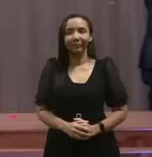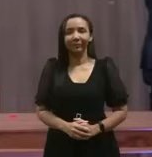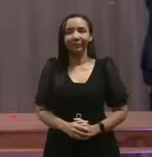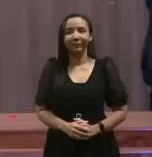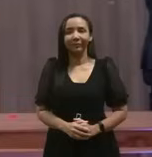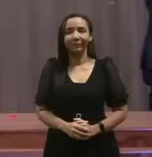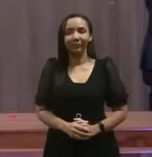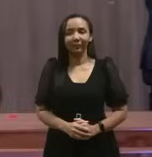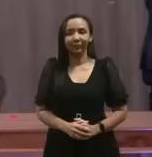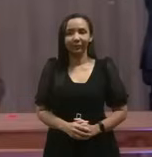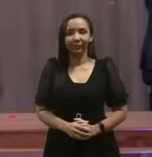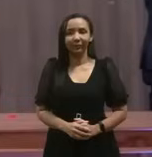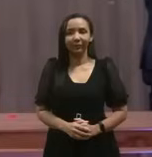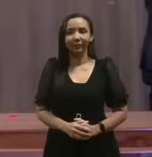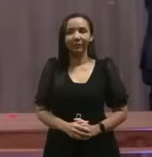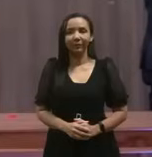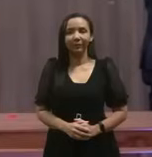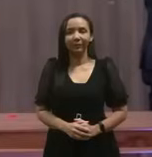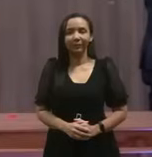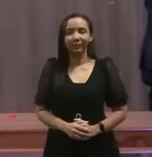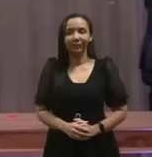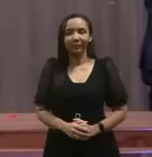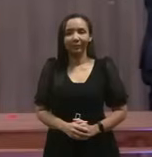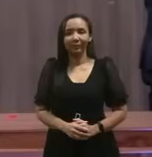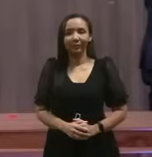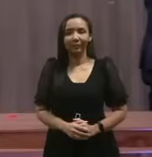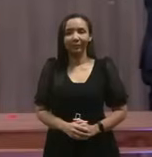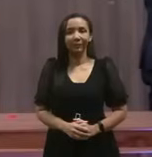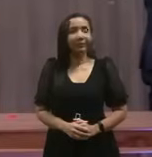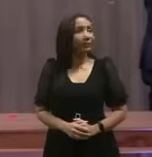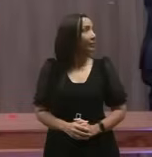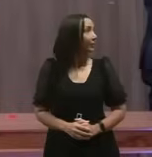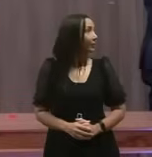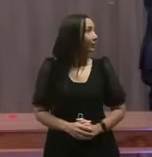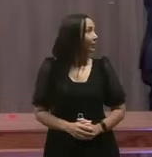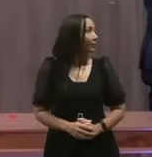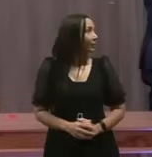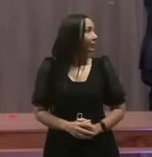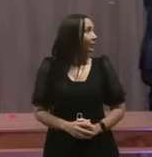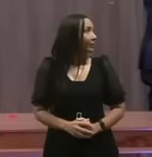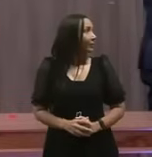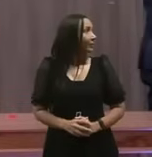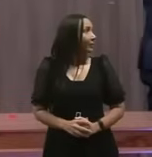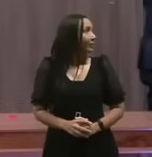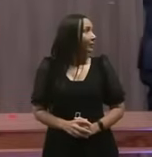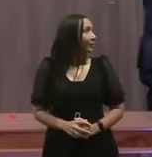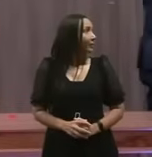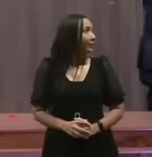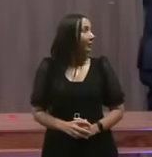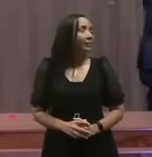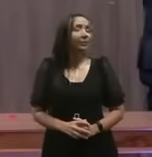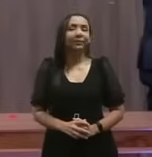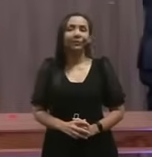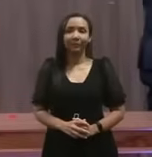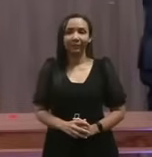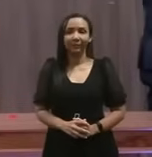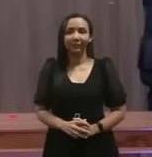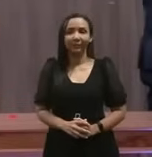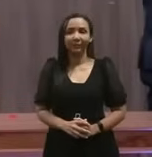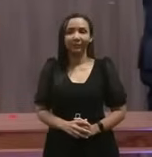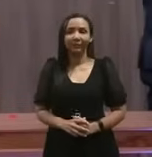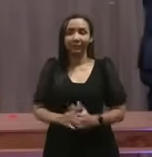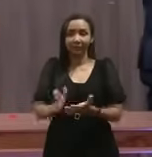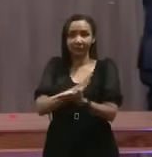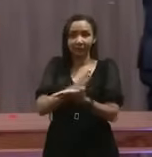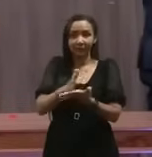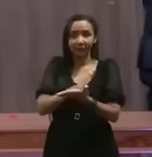segundo passou ligeiro Cadê o primeiro muito bem olha crentes que só buscam